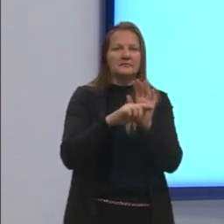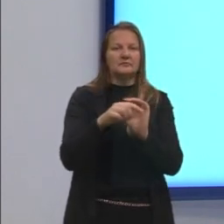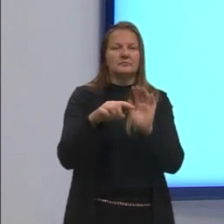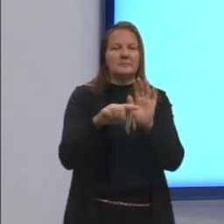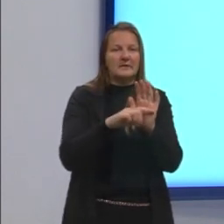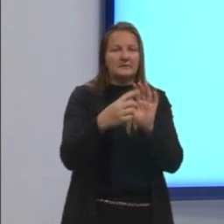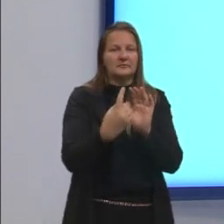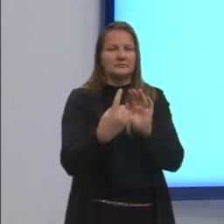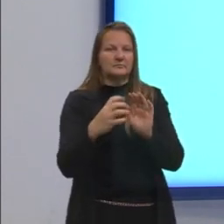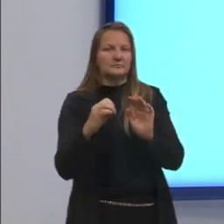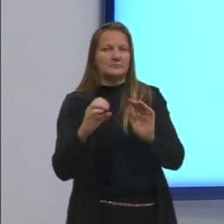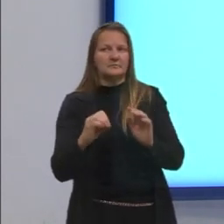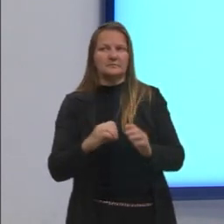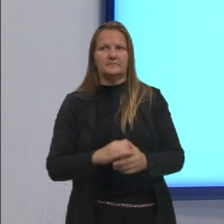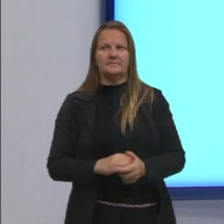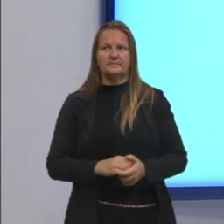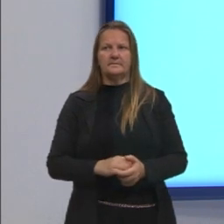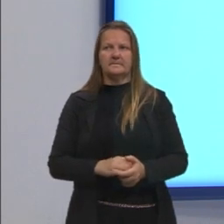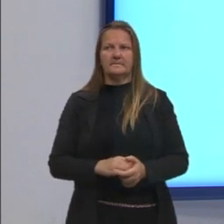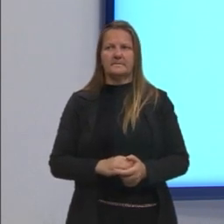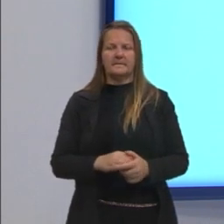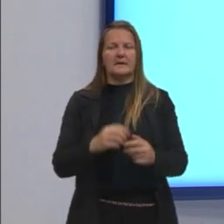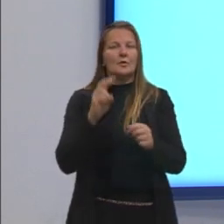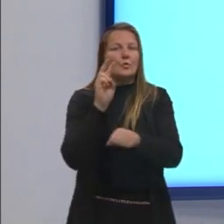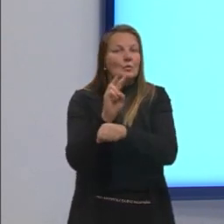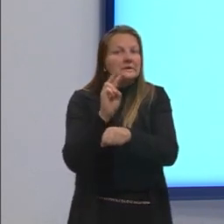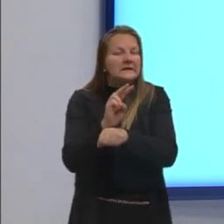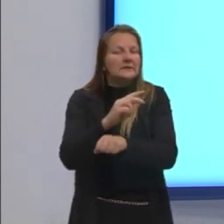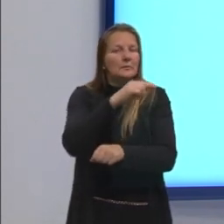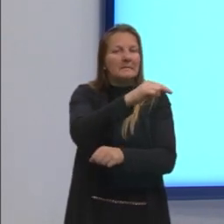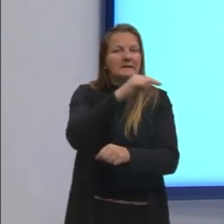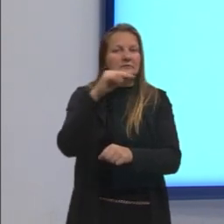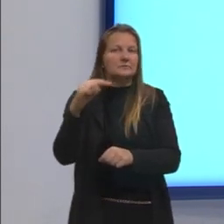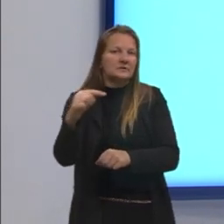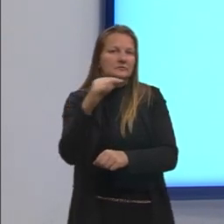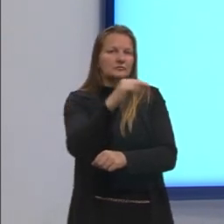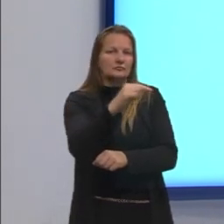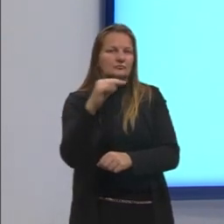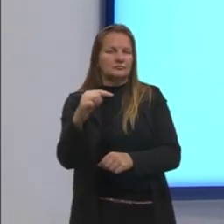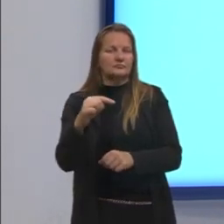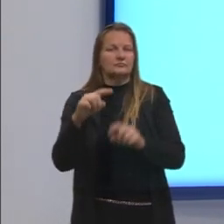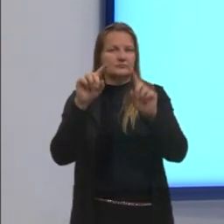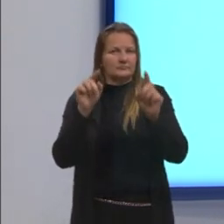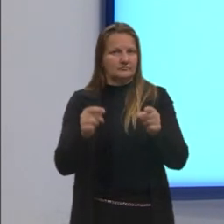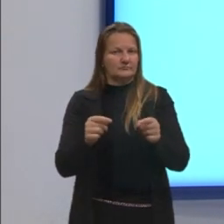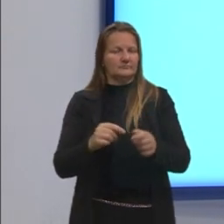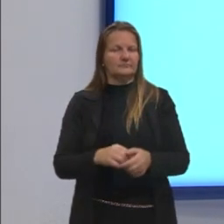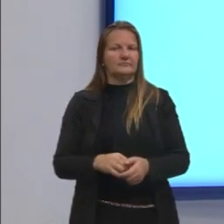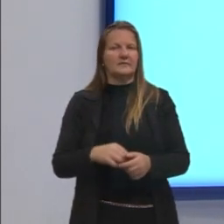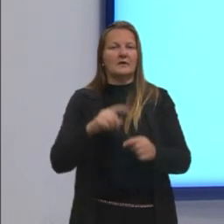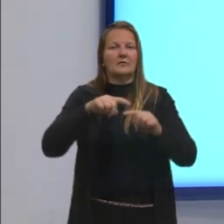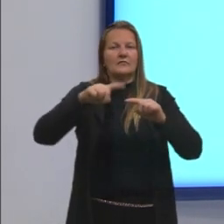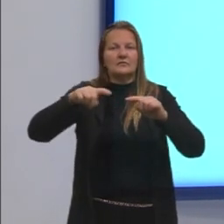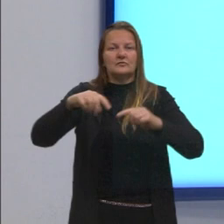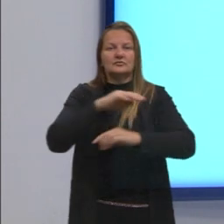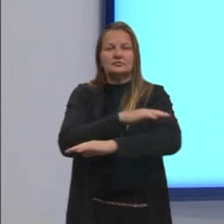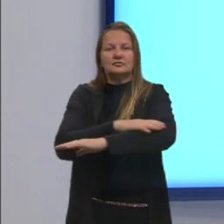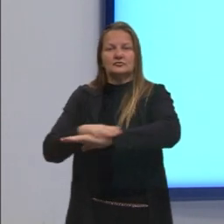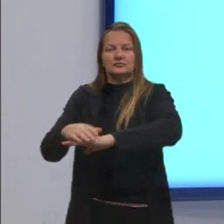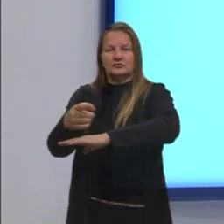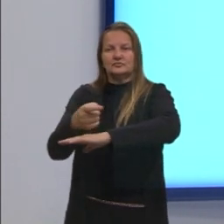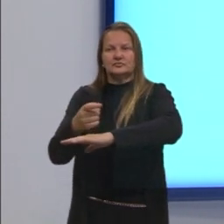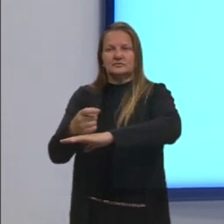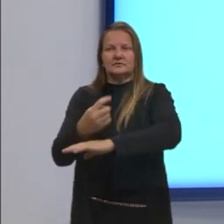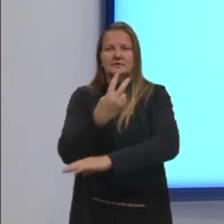menos mil Cuidar sempre os sinais e agora a variação do x 20